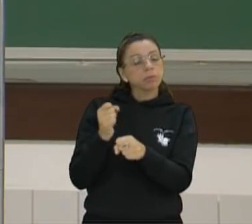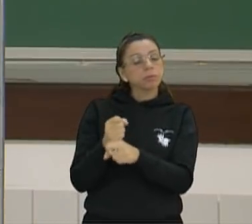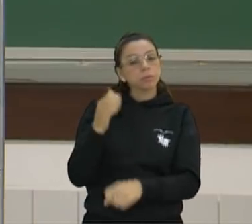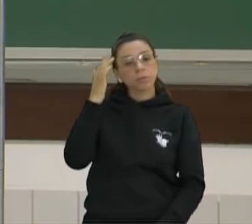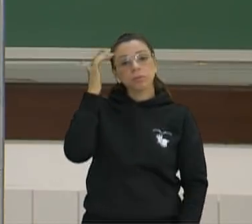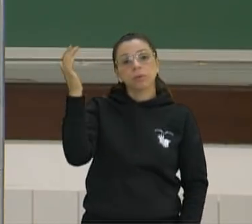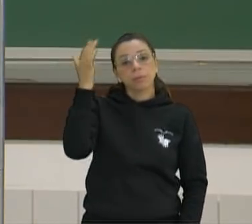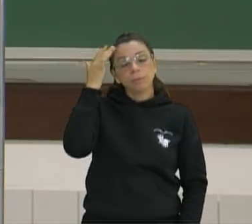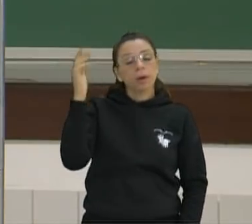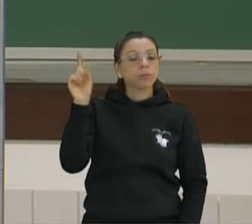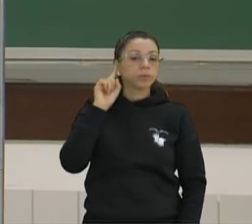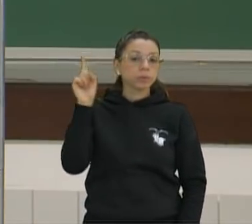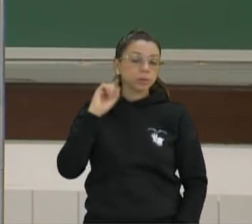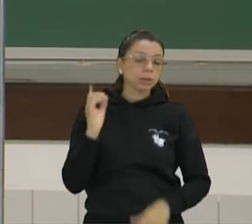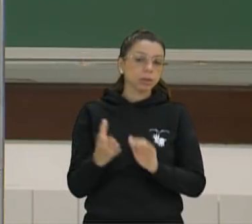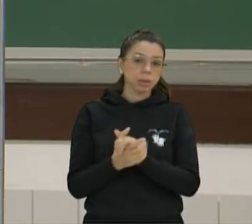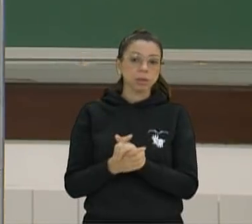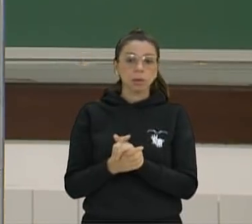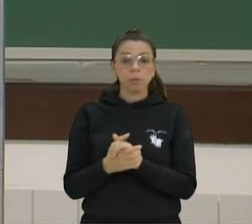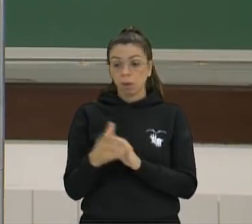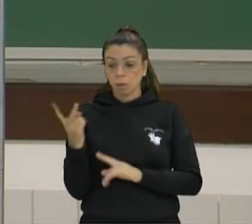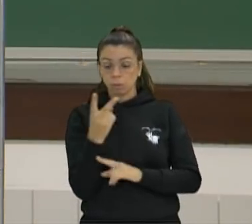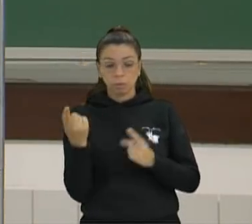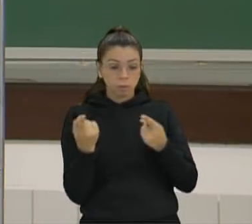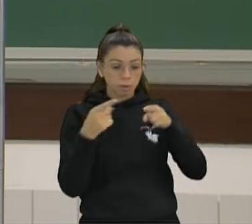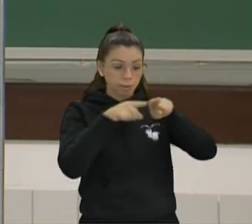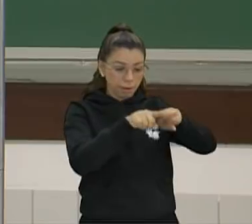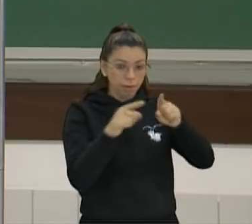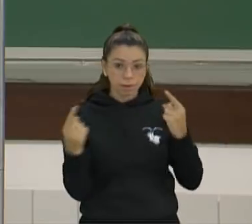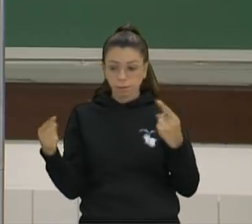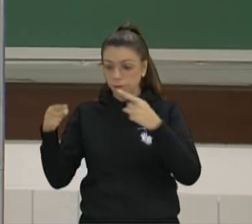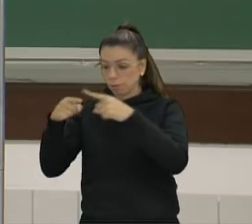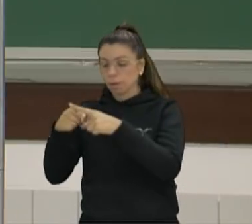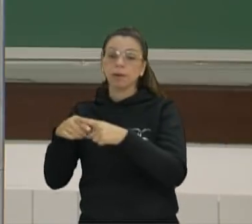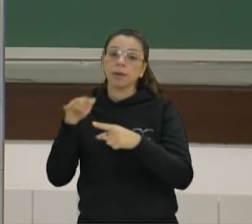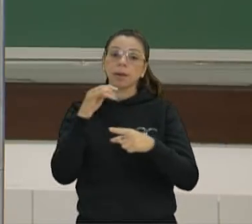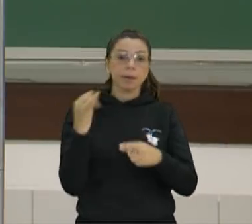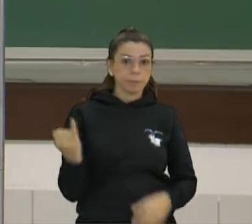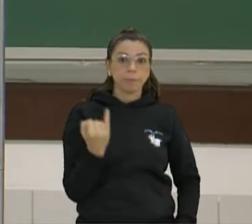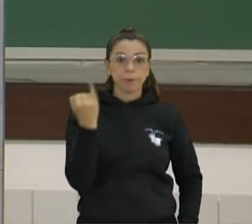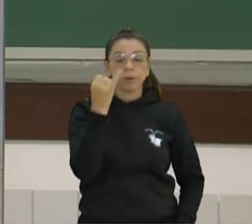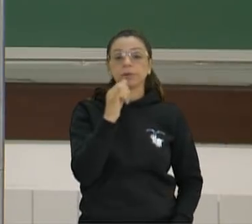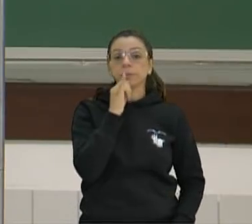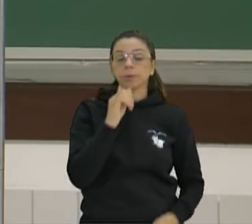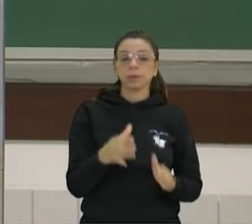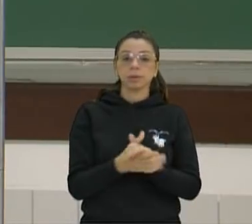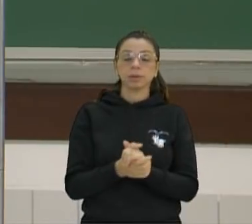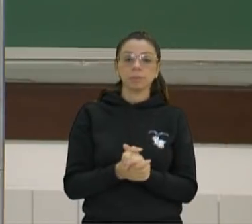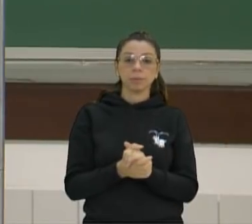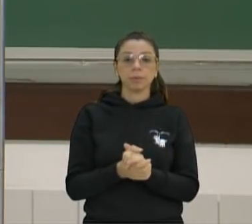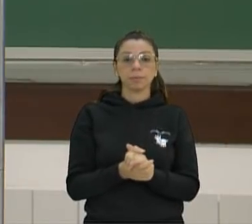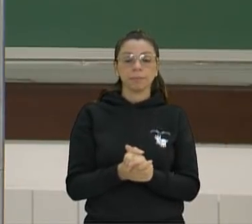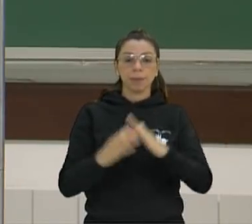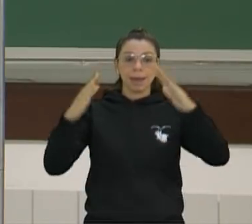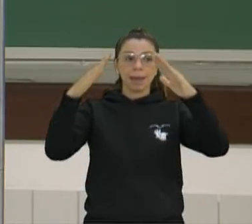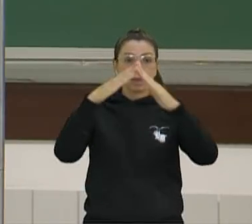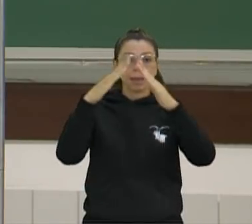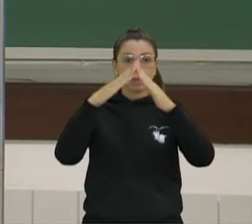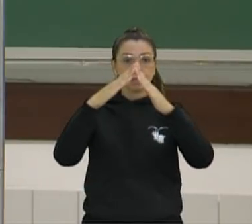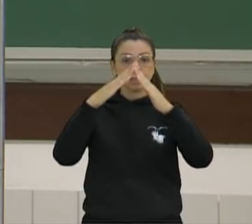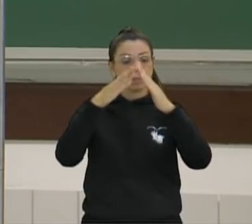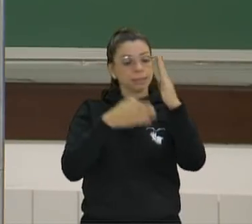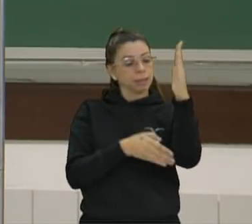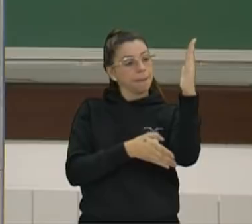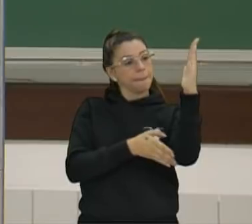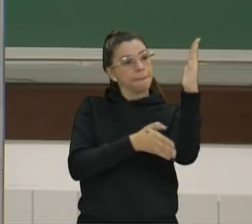essas retas perpendiculares são muito importantes. Já pensou se a base da casa, as paredes da casa, se elas fossem tortas, assim,